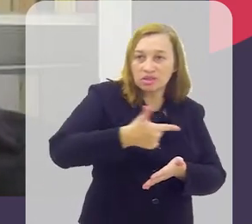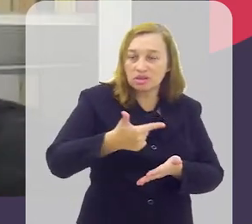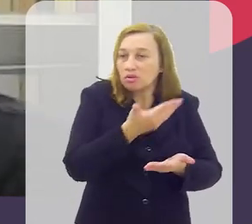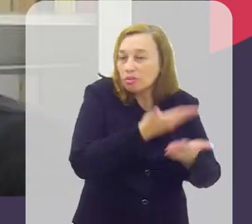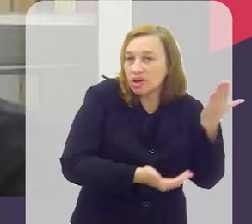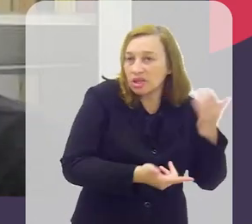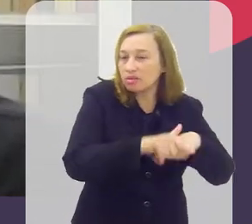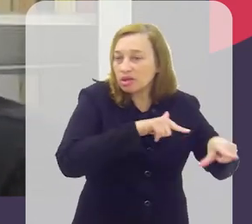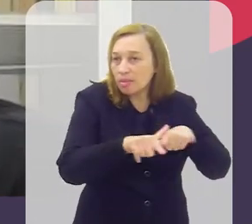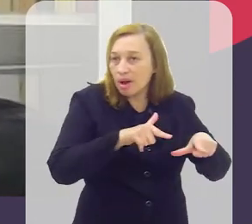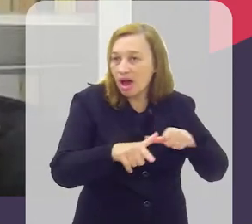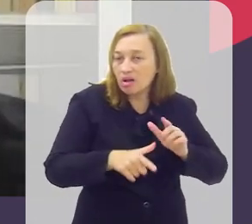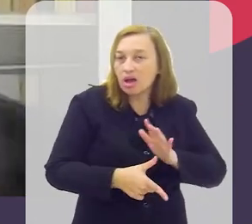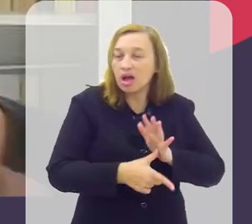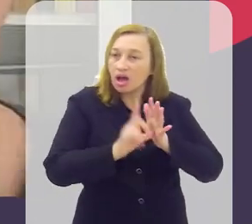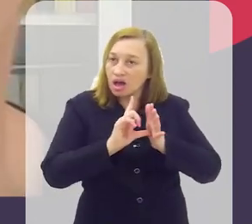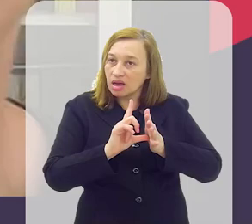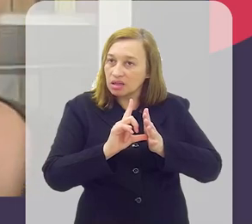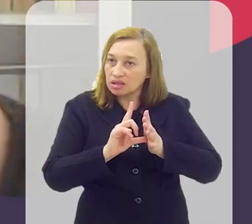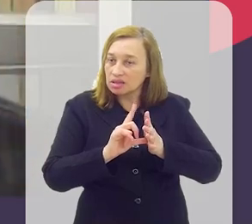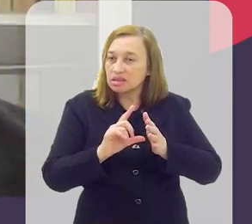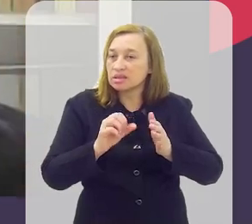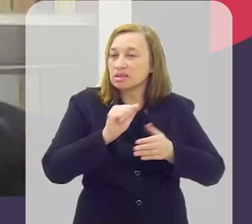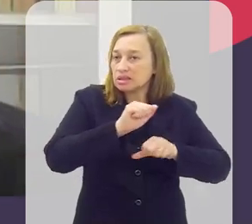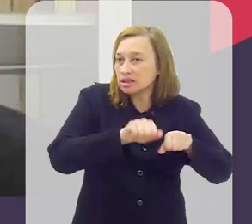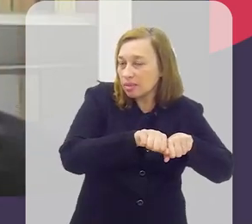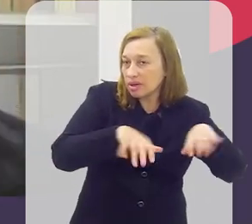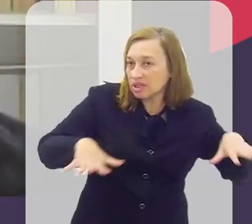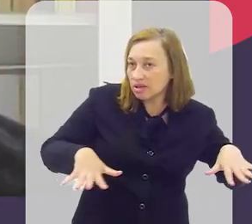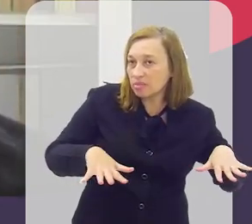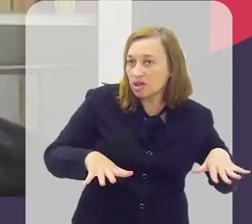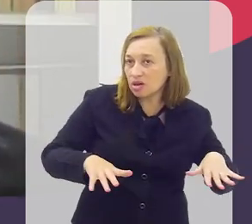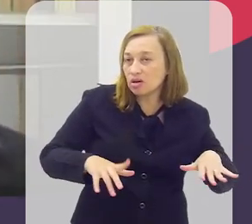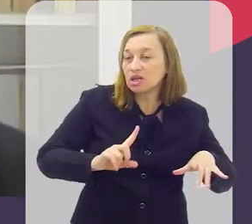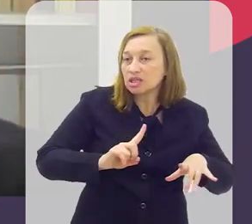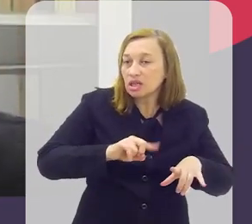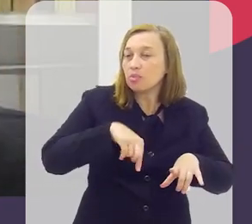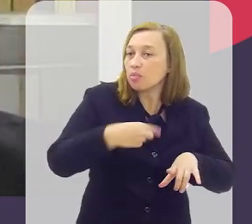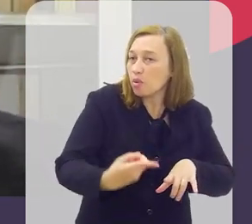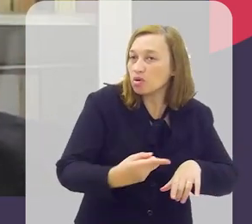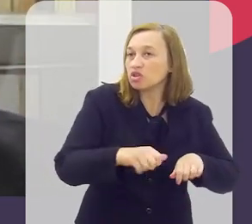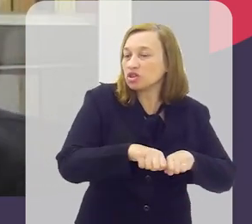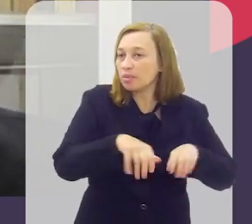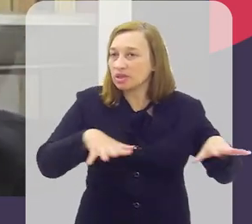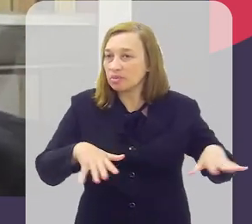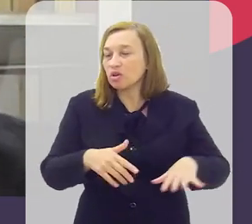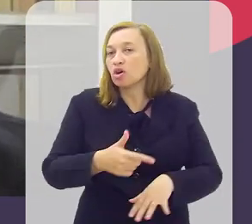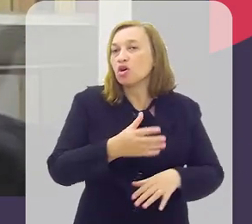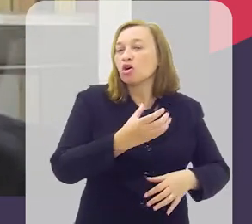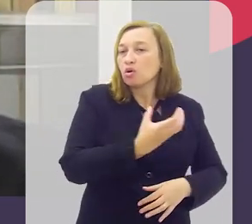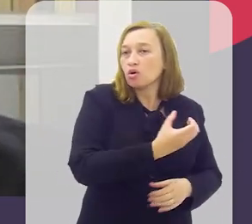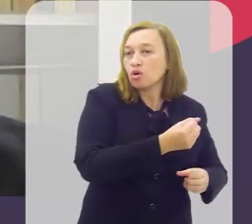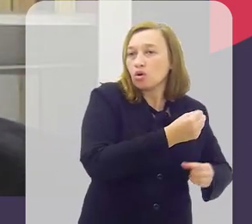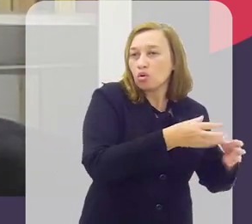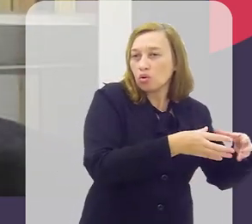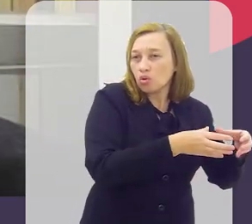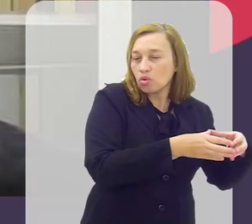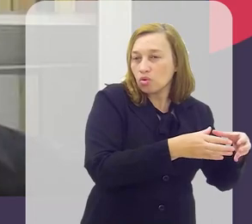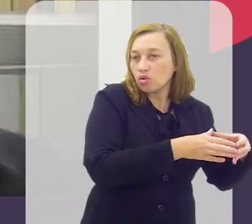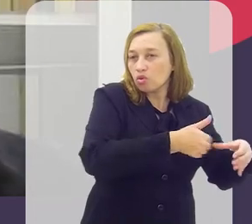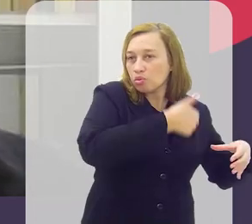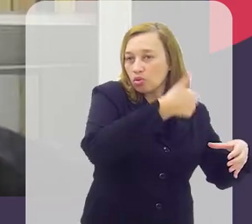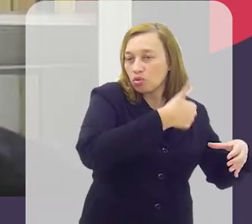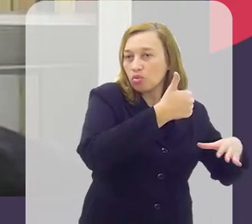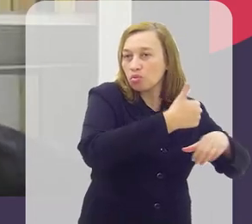pandemia ou mesmo antes da pandemia e migraram para as entregas como uma alternativa ao desemprego. aquele o grupo 1, talvez fosse assim, os motoboys